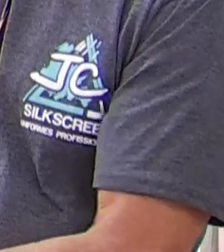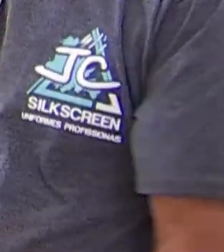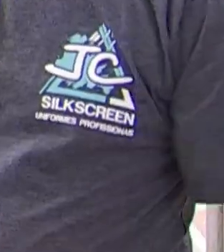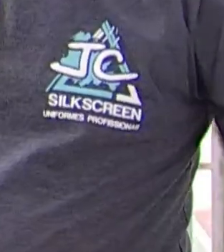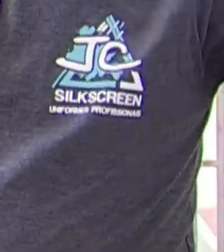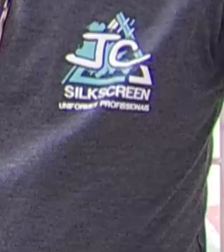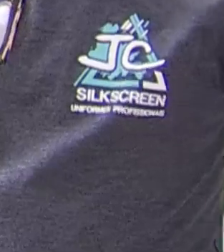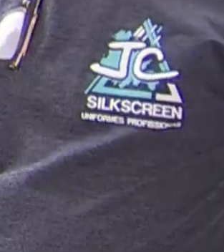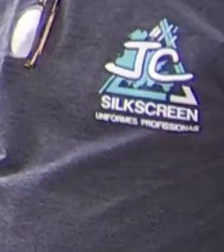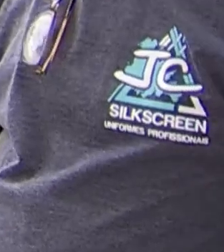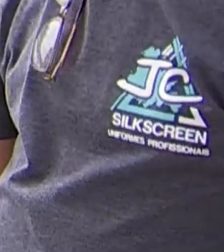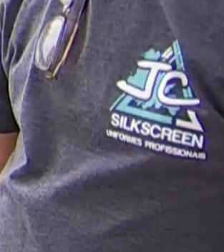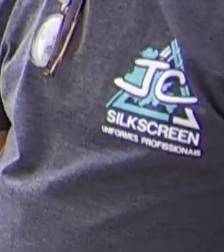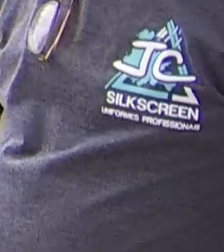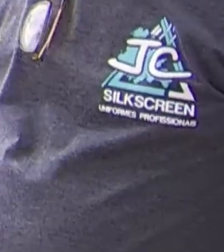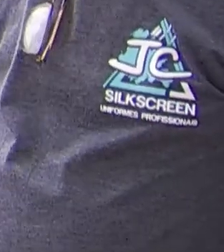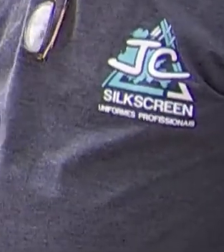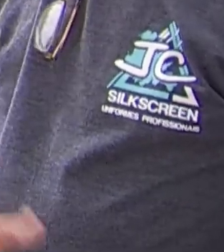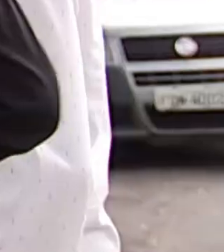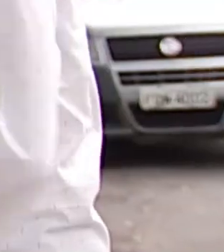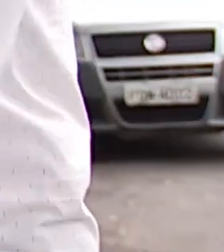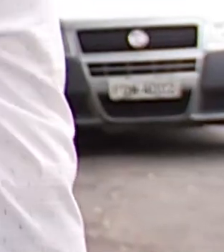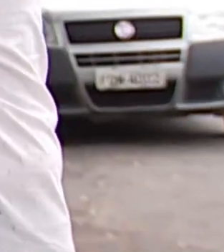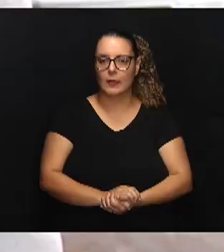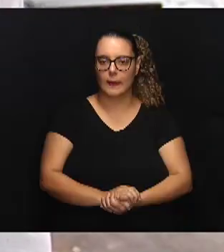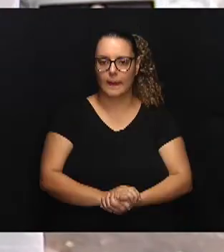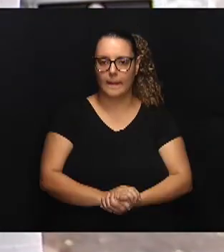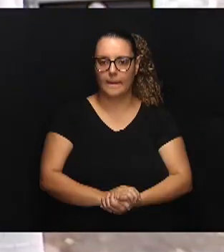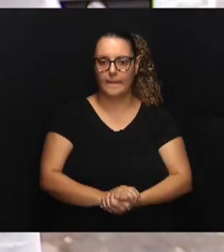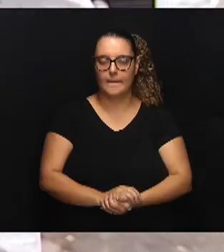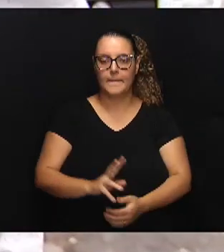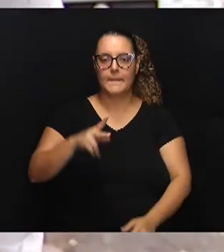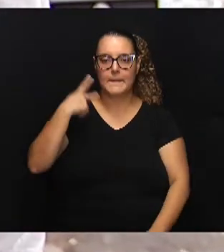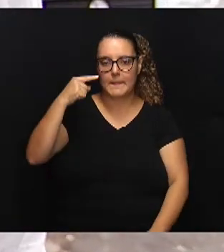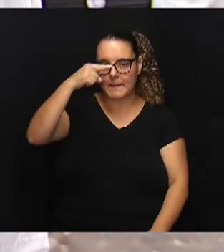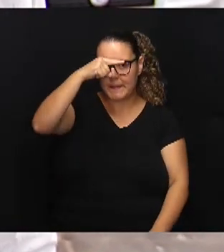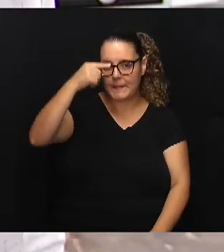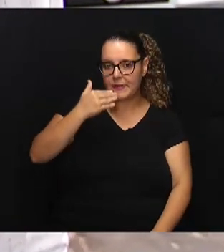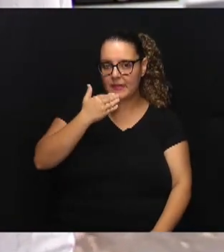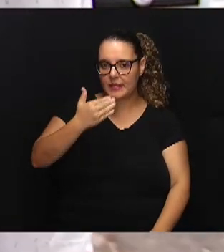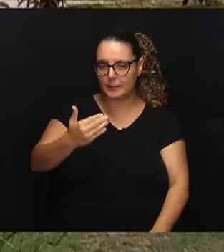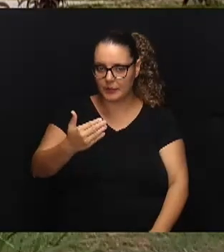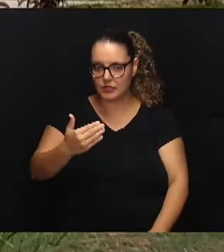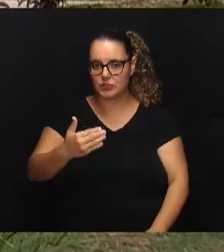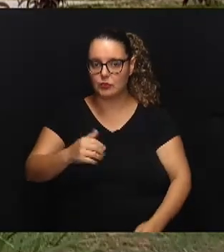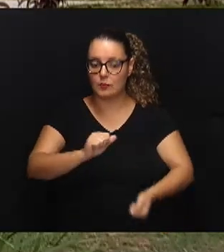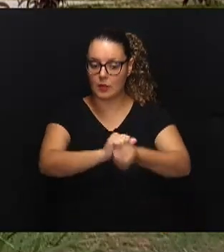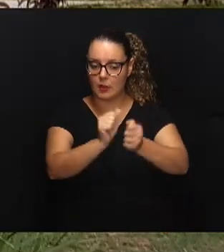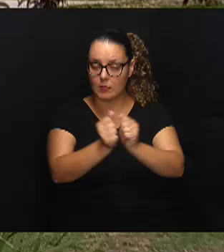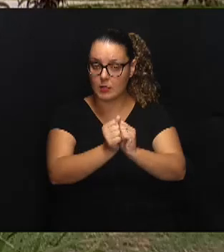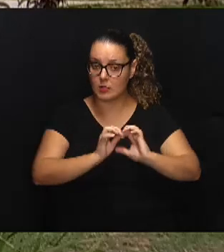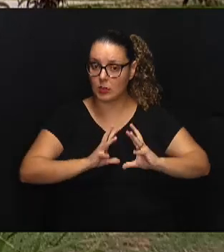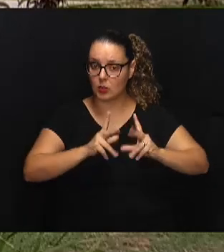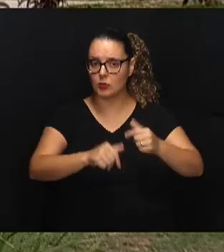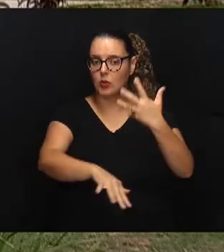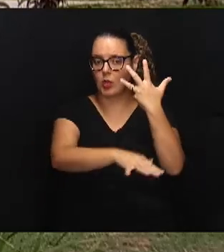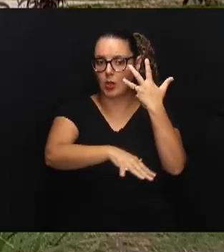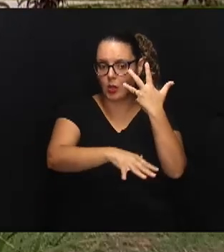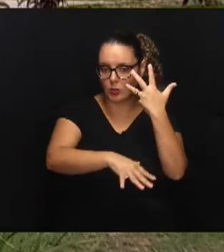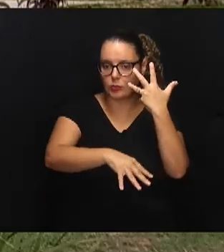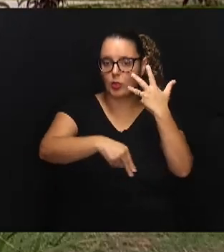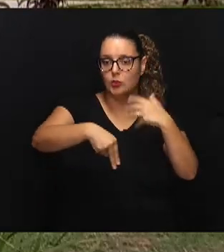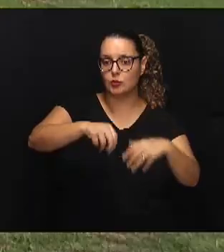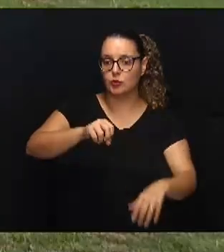O vereador Otto Alejandro fez uma indicação solicitando revitalização completa da Praça de Esportes Nono